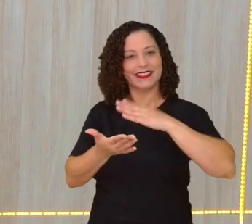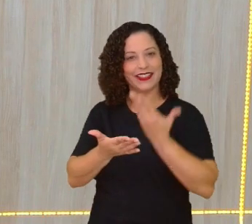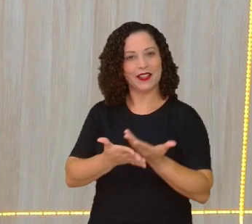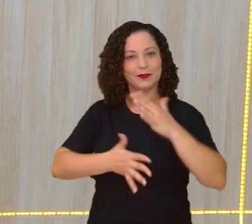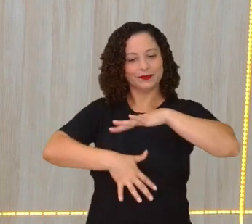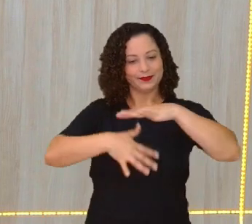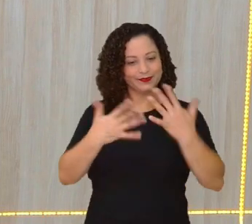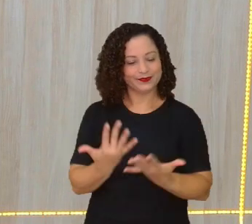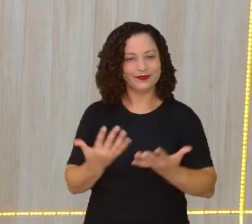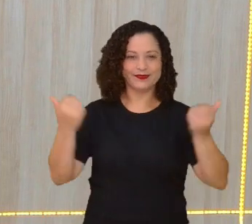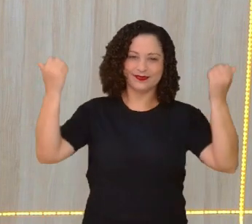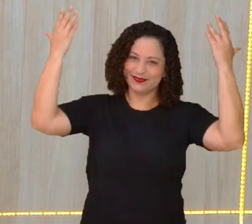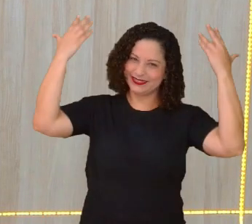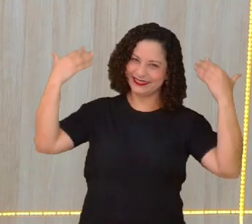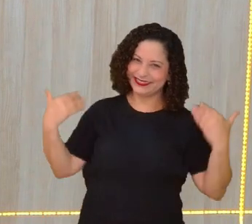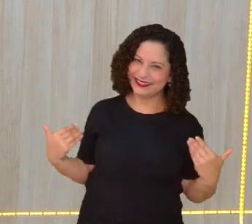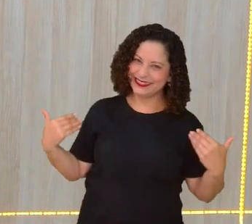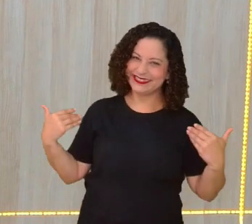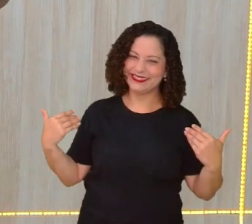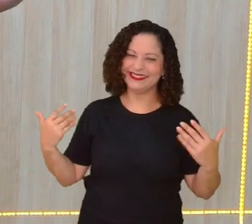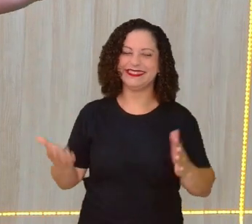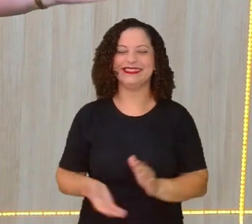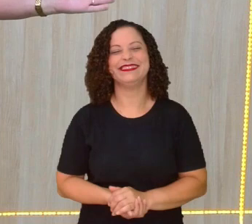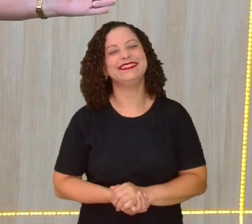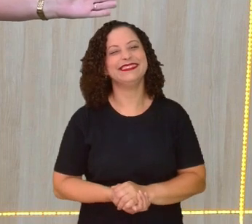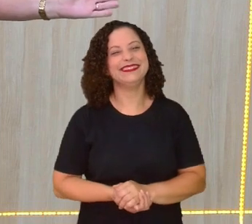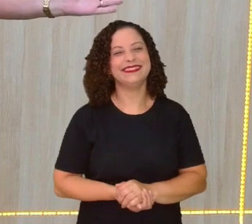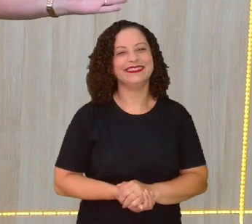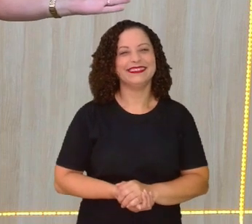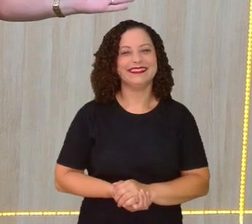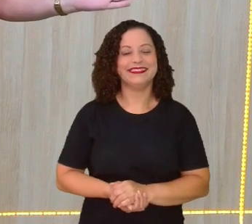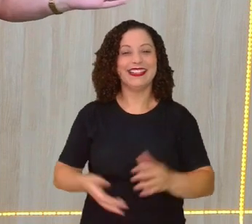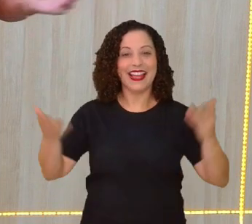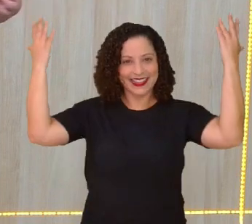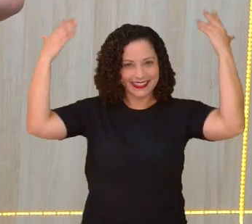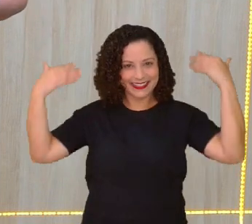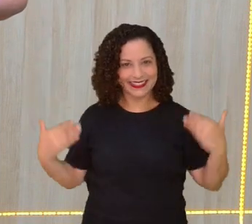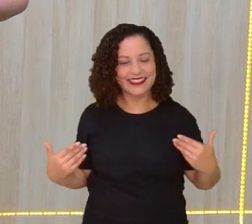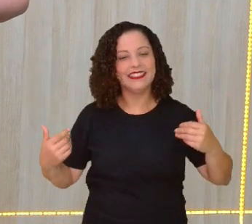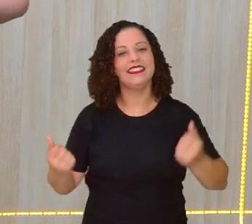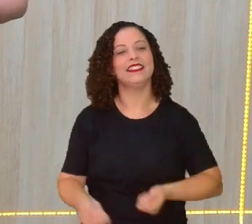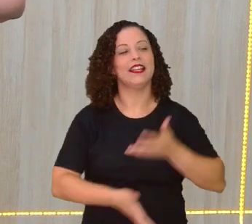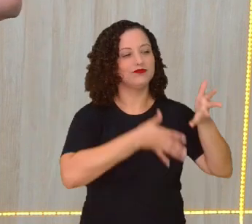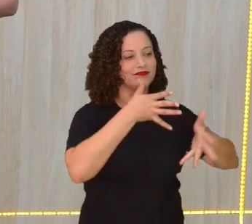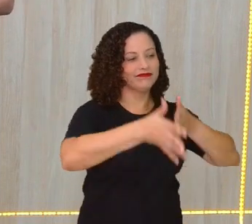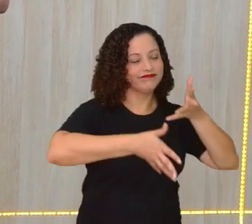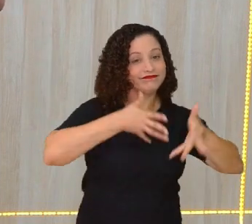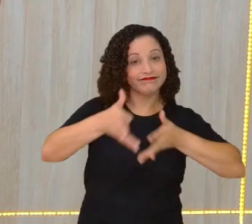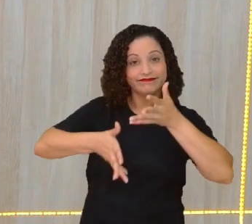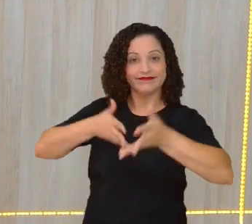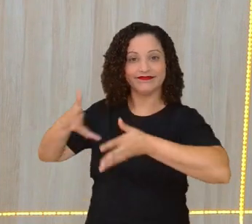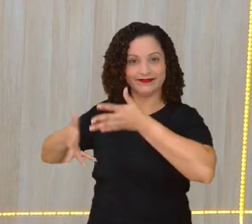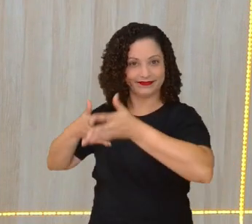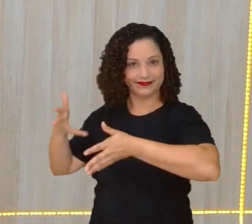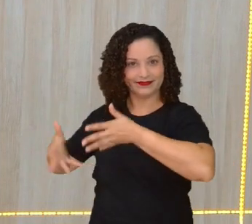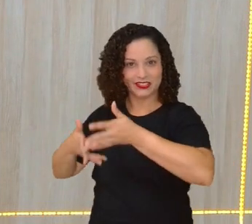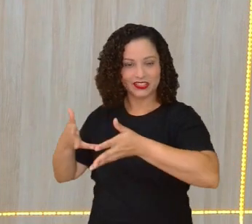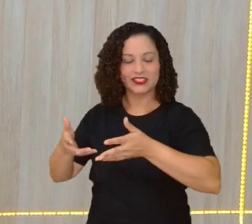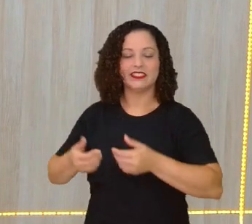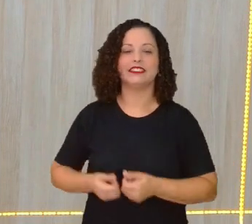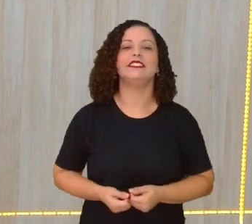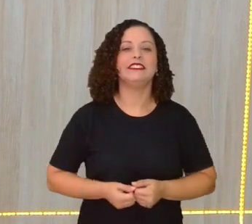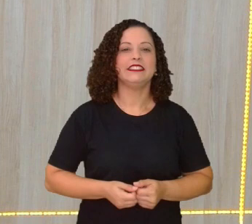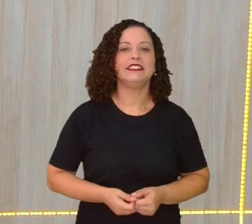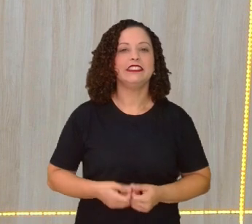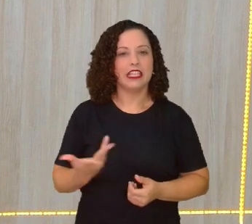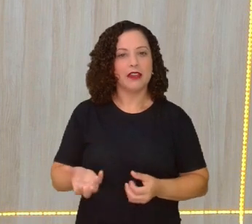nossa caramelinda, como falo, ela está aqui traduzindo as nossas aulas e ela faz